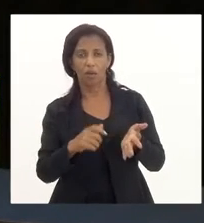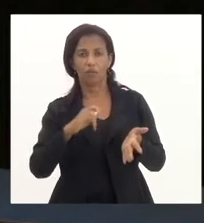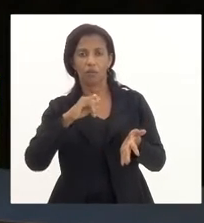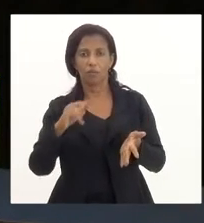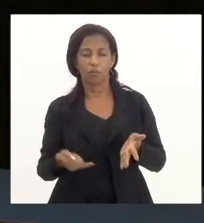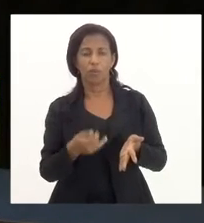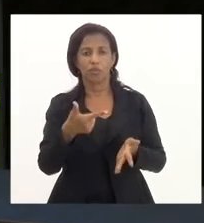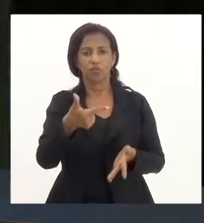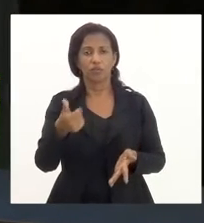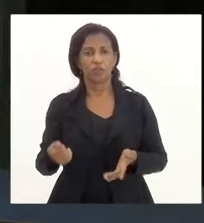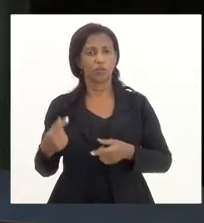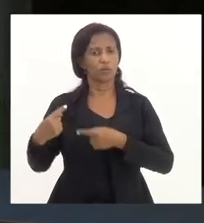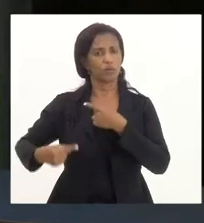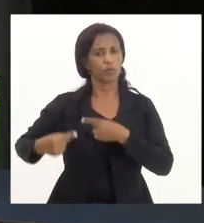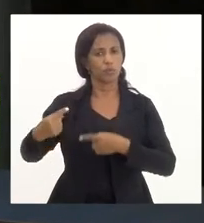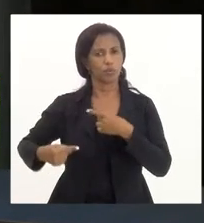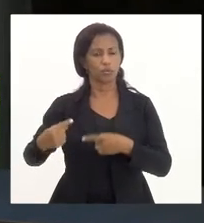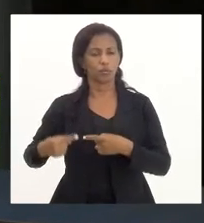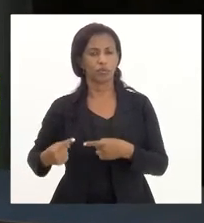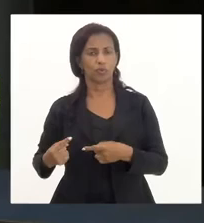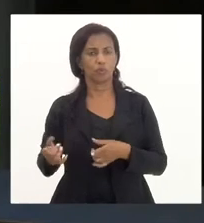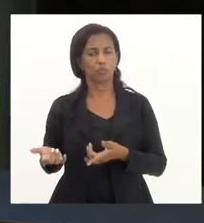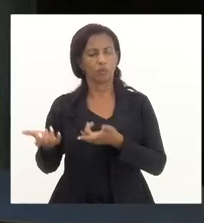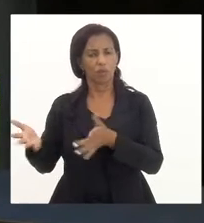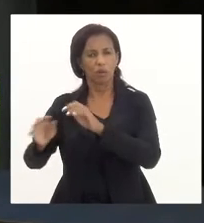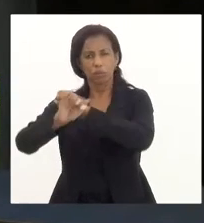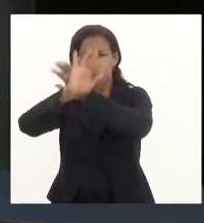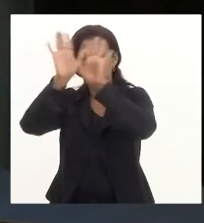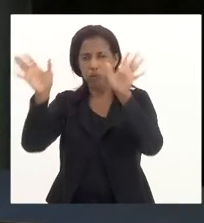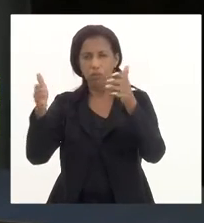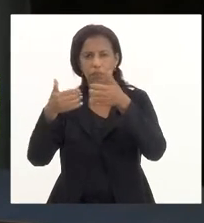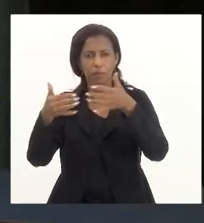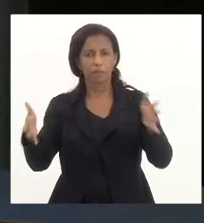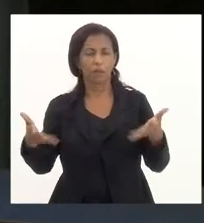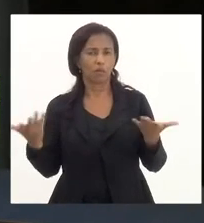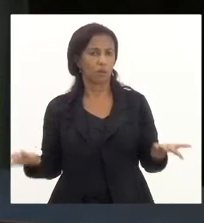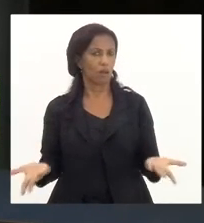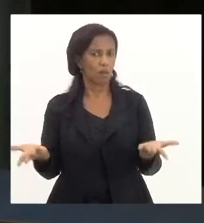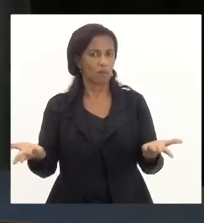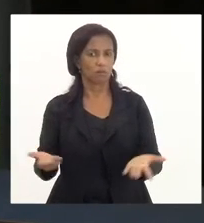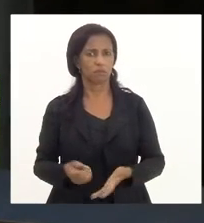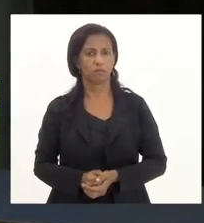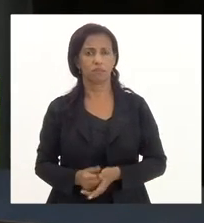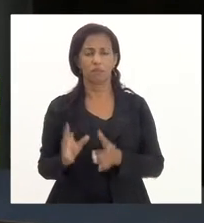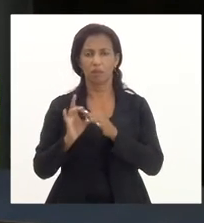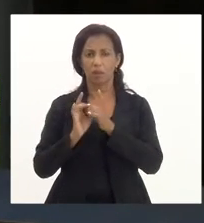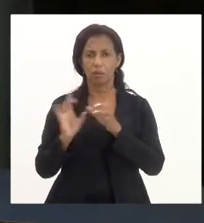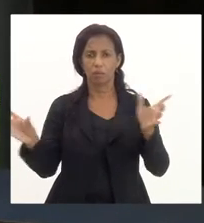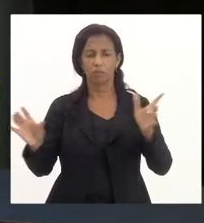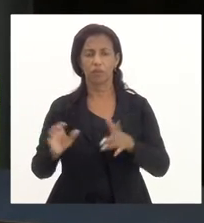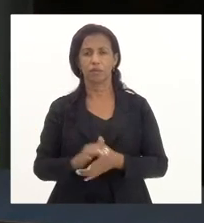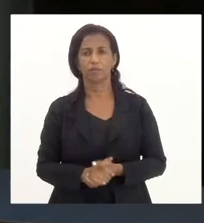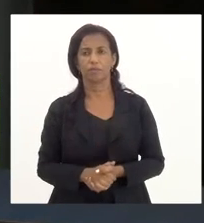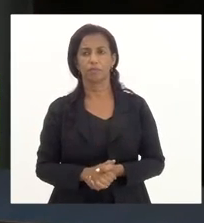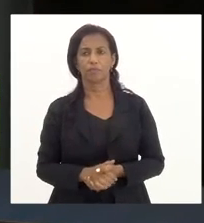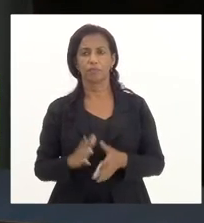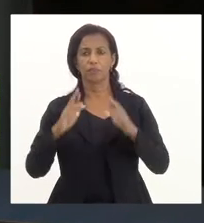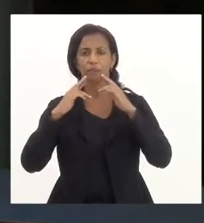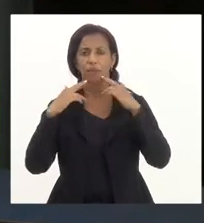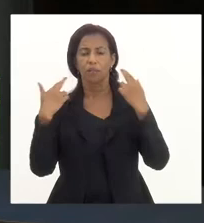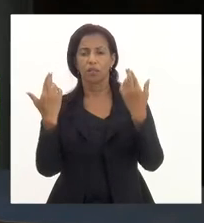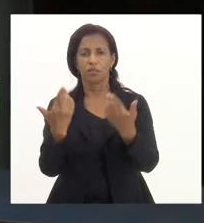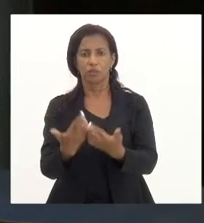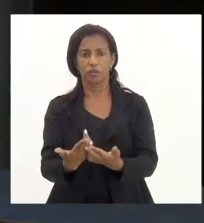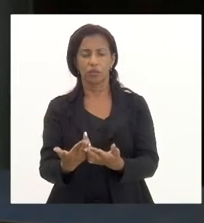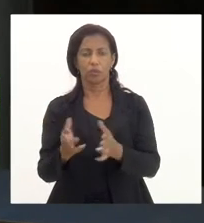colocar 2021 e isso foi discutido deixado muito claro e aberto obviamente a desta né democraticamente aberto nas reuniões